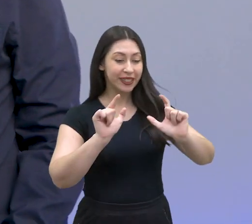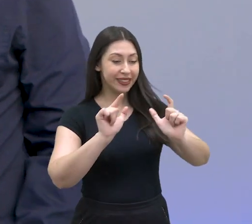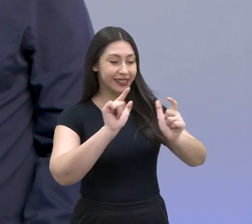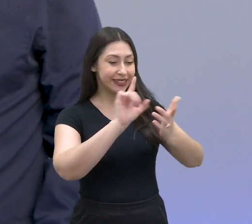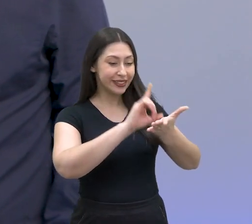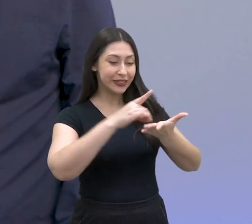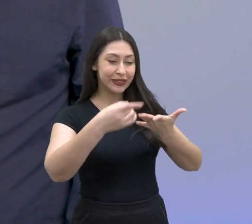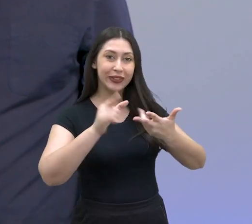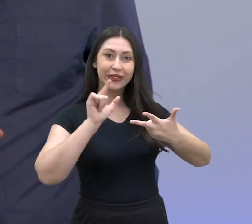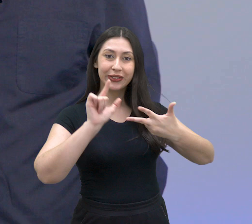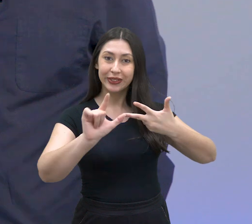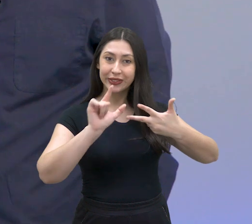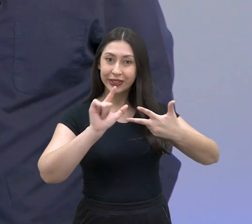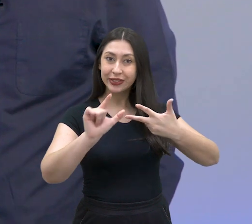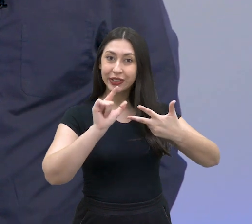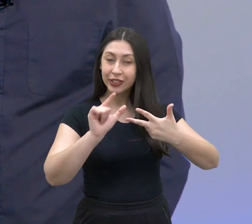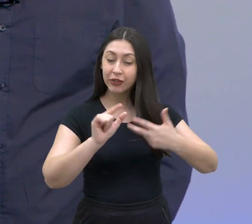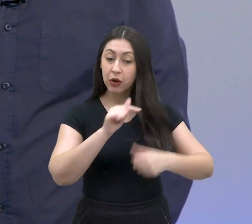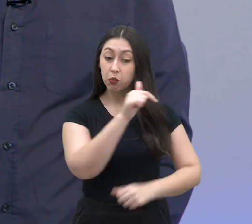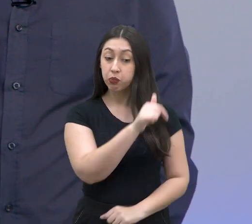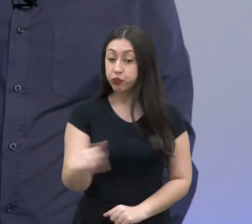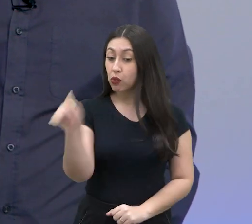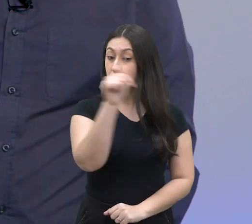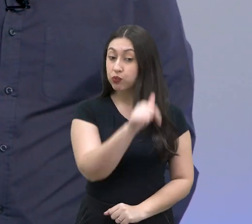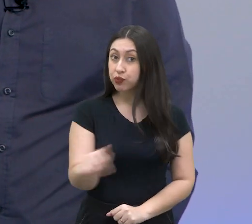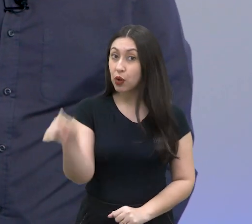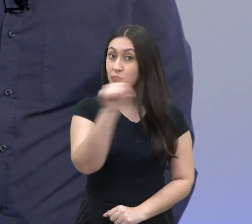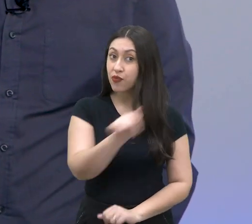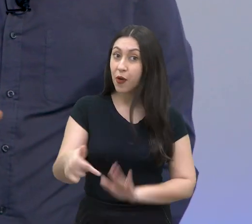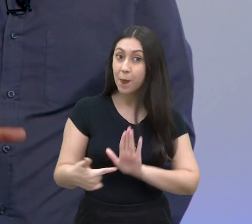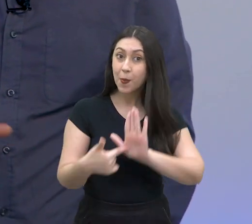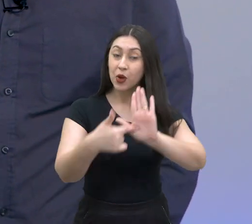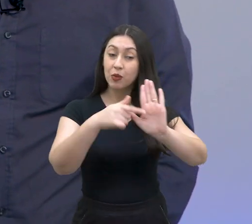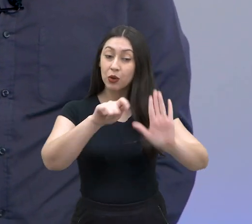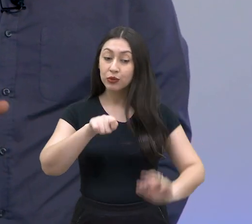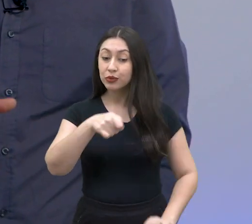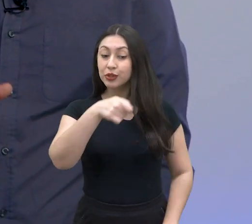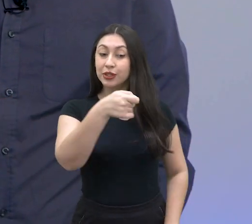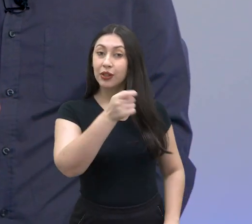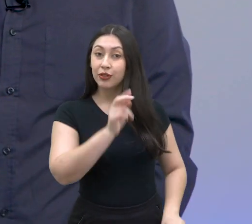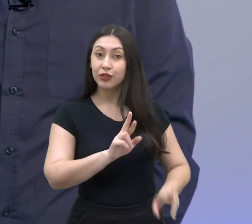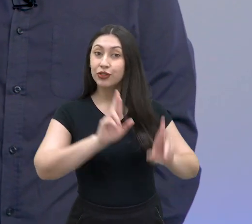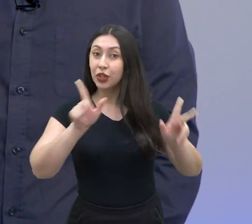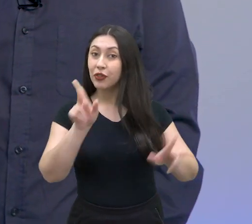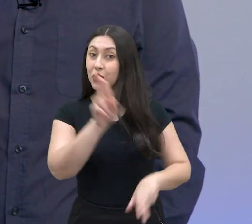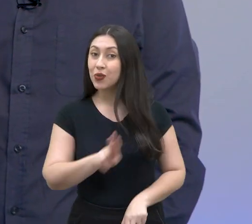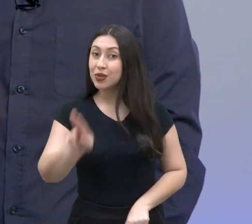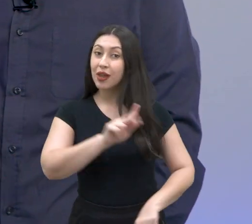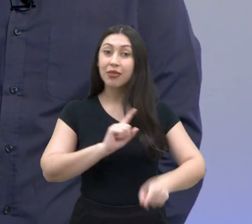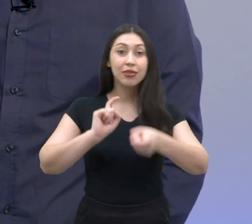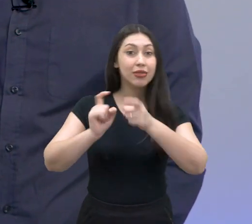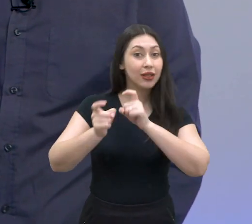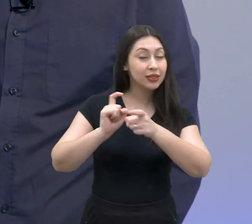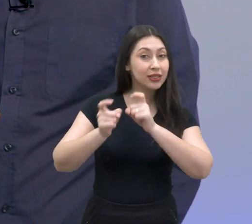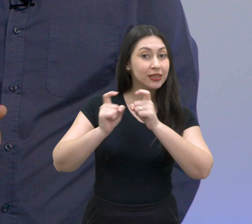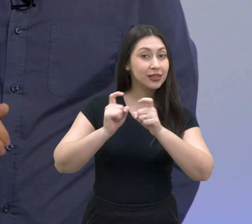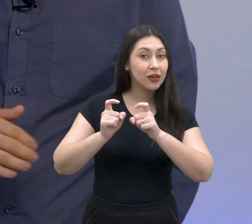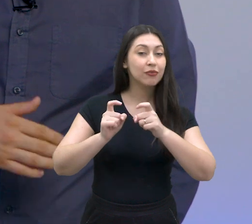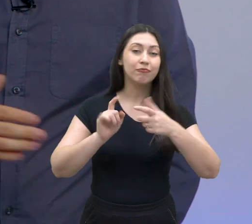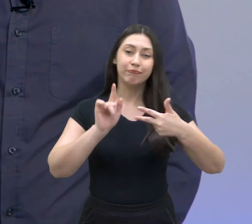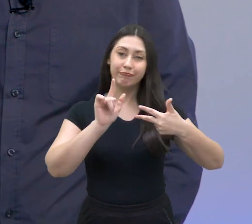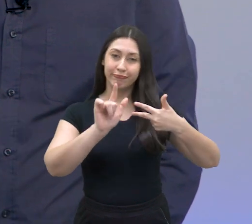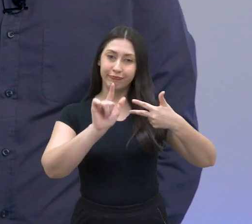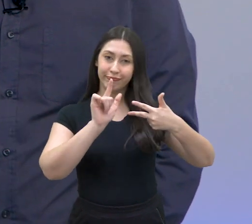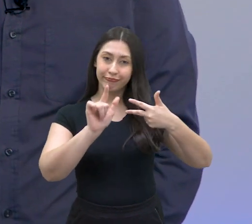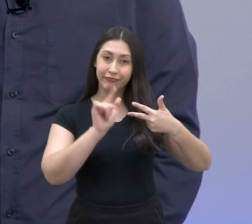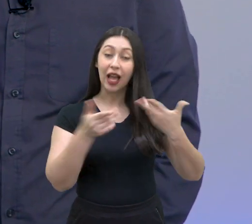nosso quadro Dicionário Legislativo. A cada semana a gente traz uma palavra diferente de uso frequente nas sessões da Câmara, em